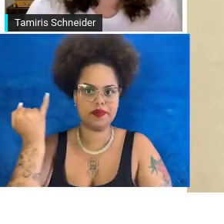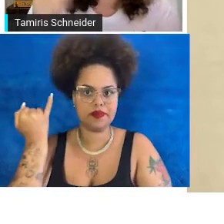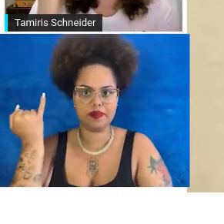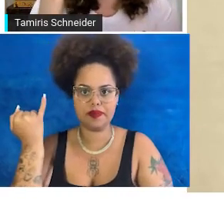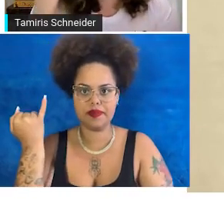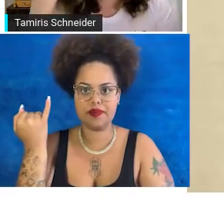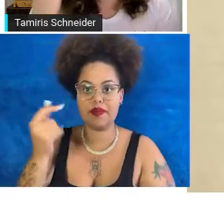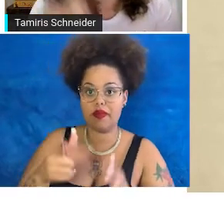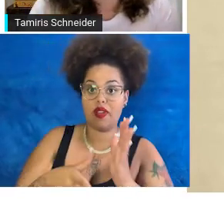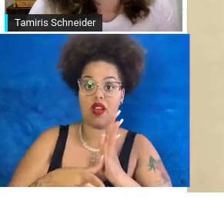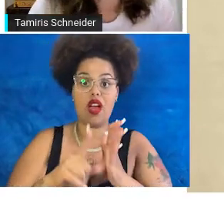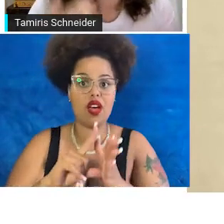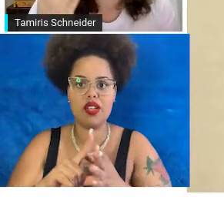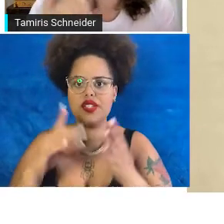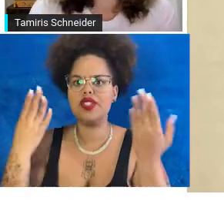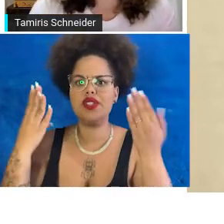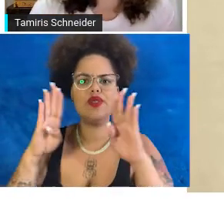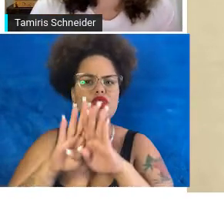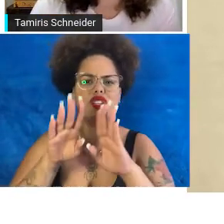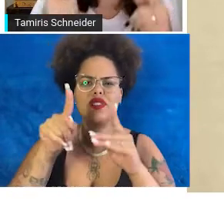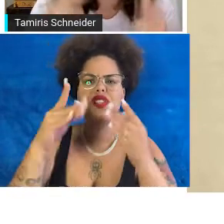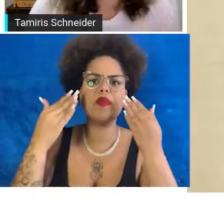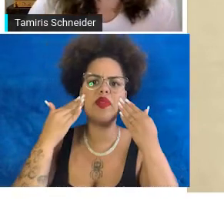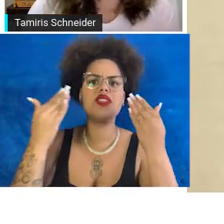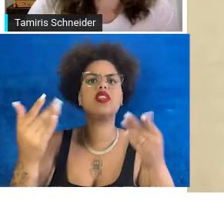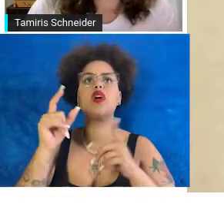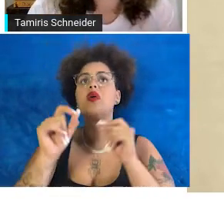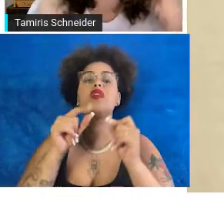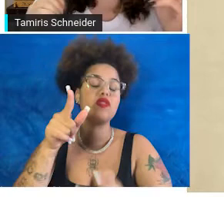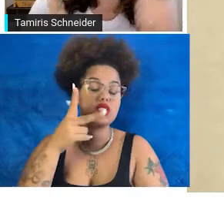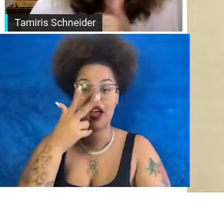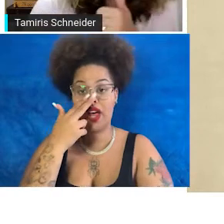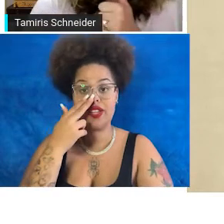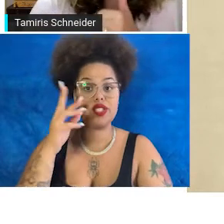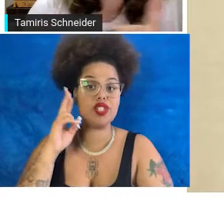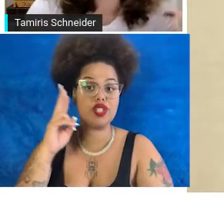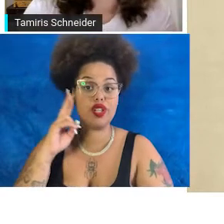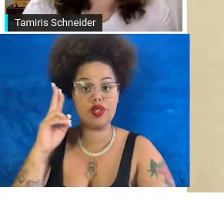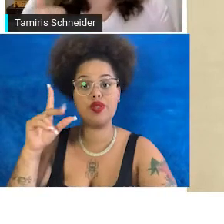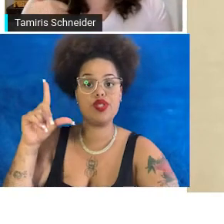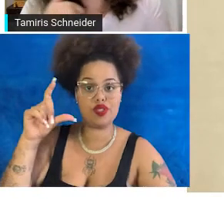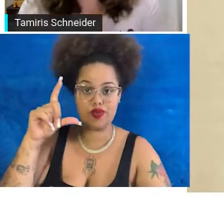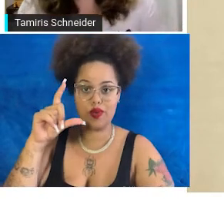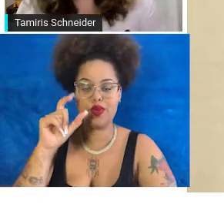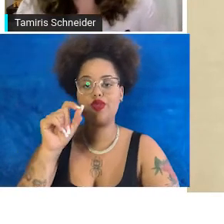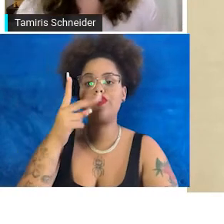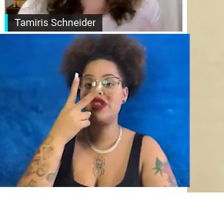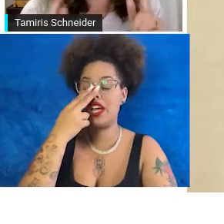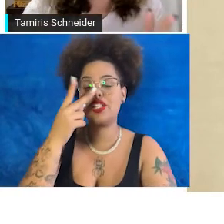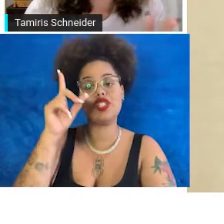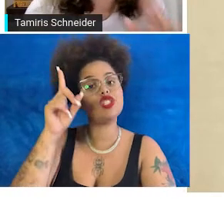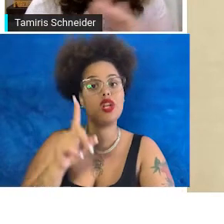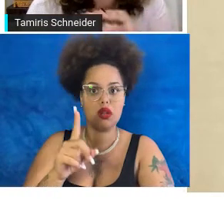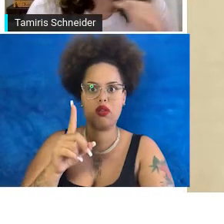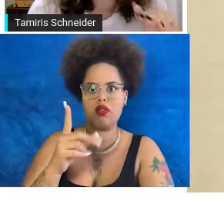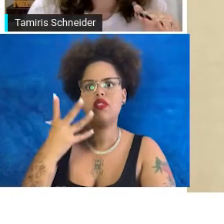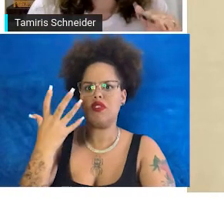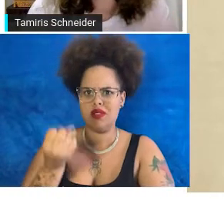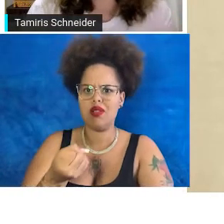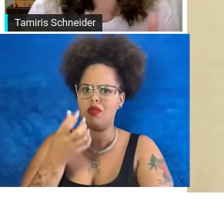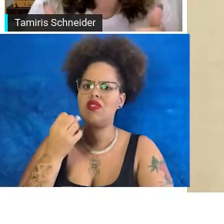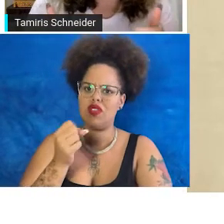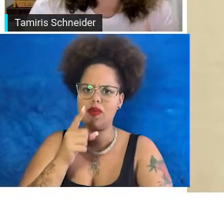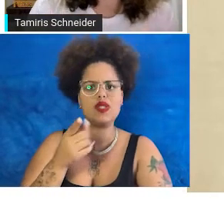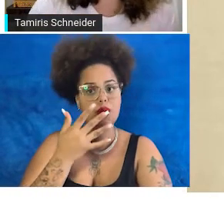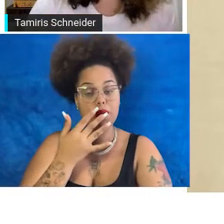importantíssimo, antes de você fechar, você apresentar e falar: o que você acha, diretor de foto? O que você acha, diretor? Vamos lá? Vamos fechar essa